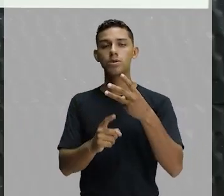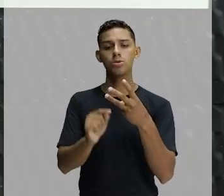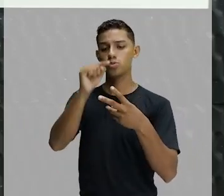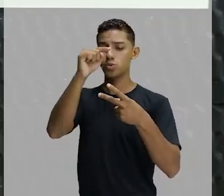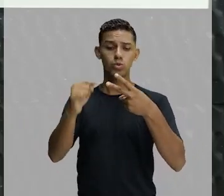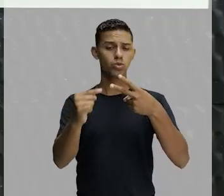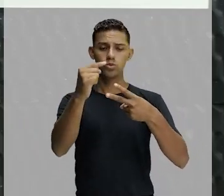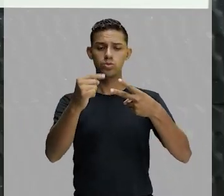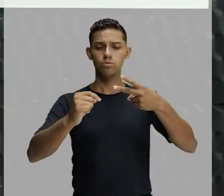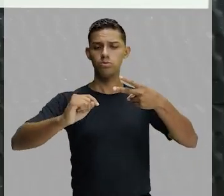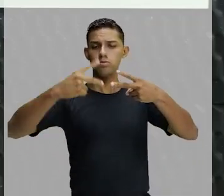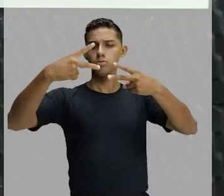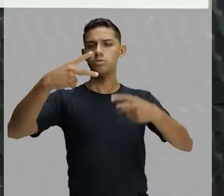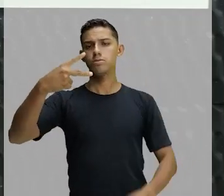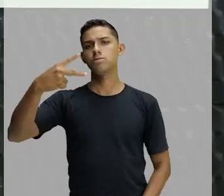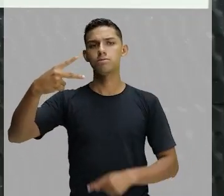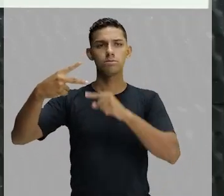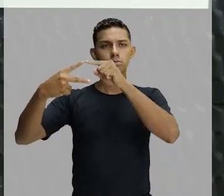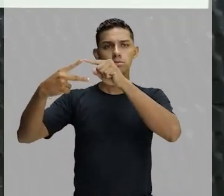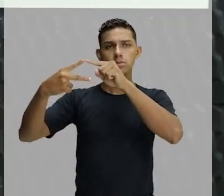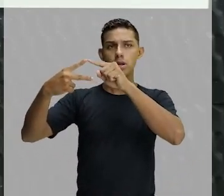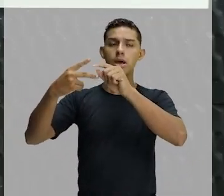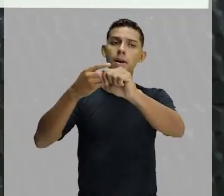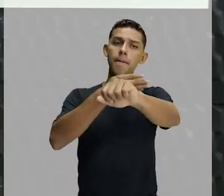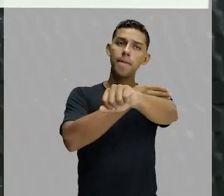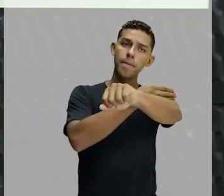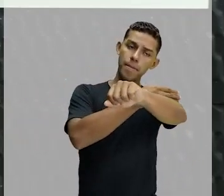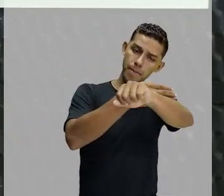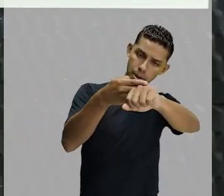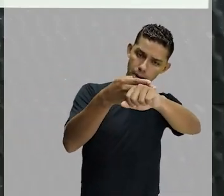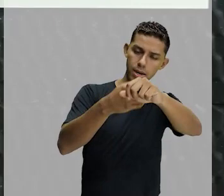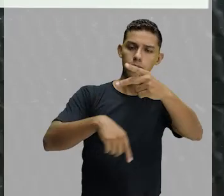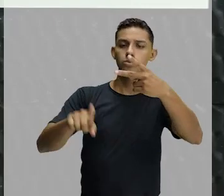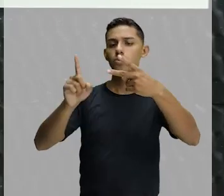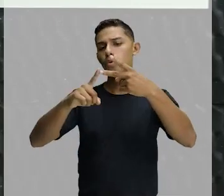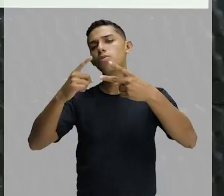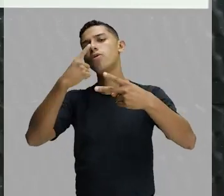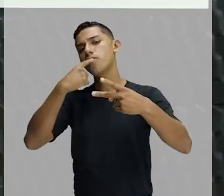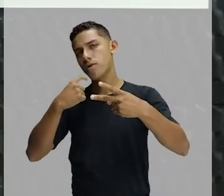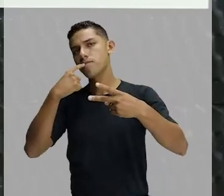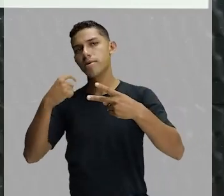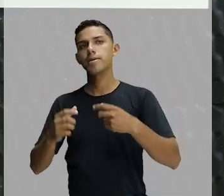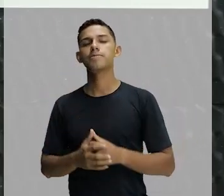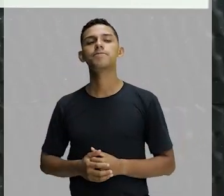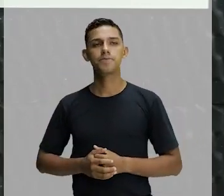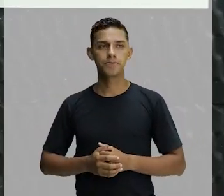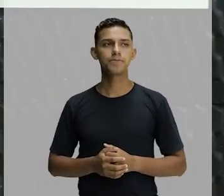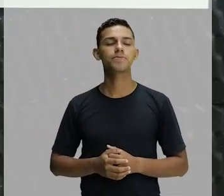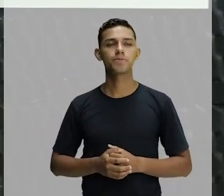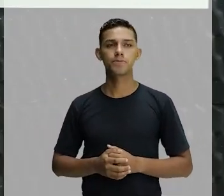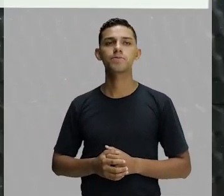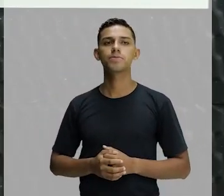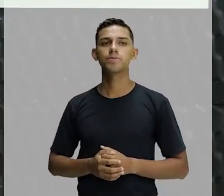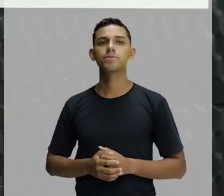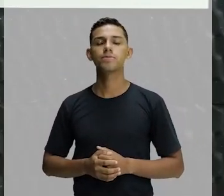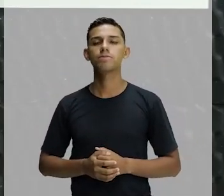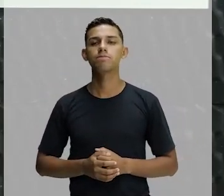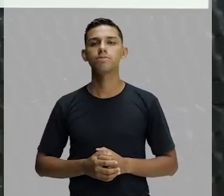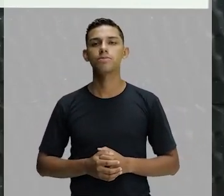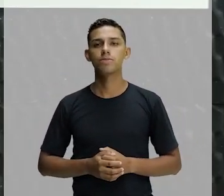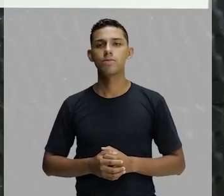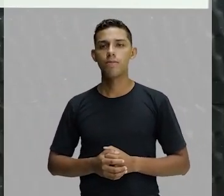apresenta uma coloração de pelagem tanto desse indivíduo aqui, que é o vermelho, quanto desse outro indivíduo aqui, que é o